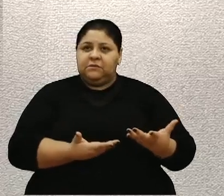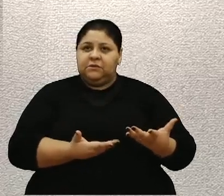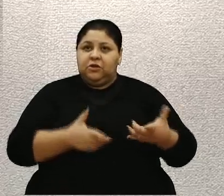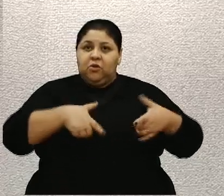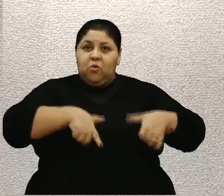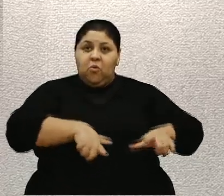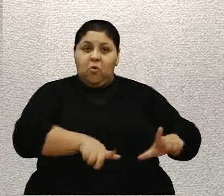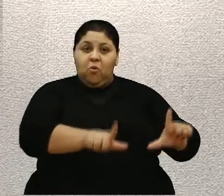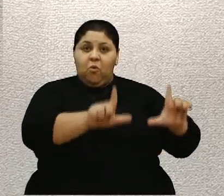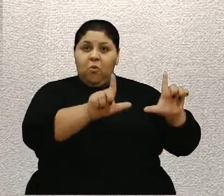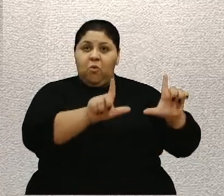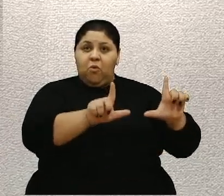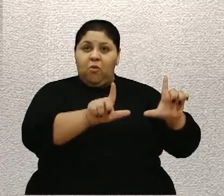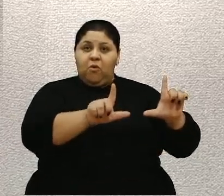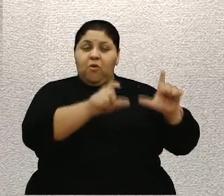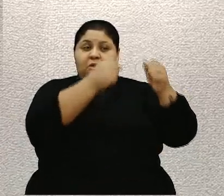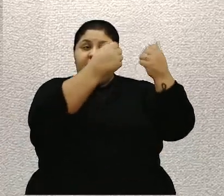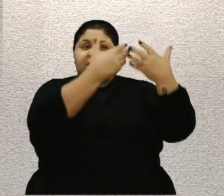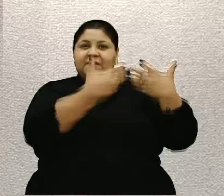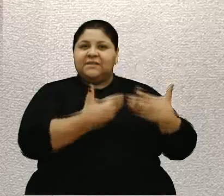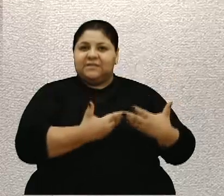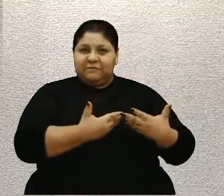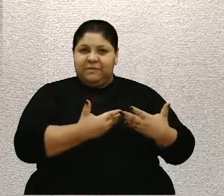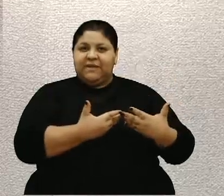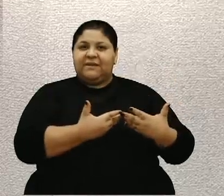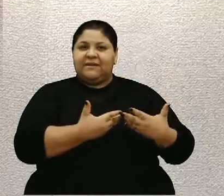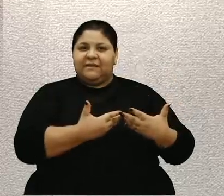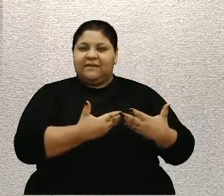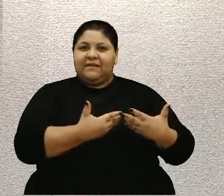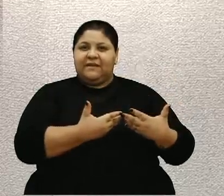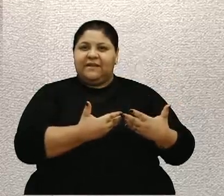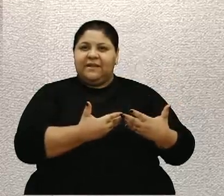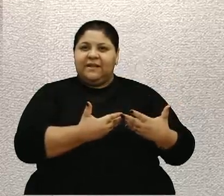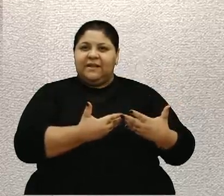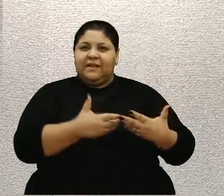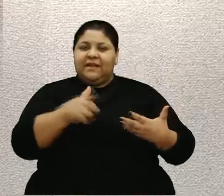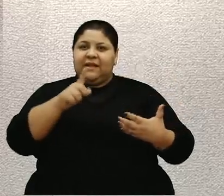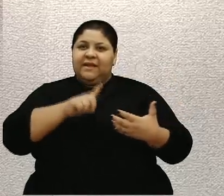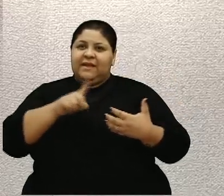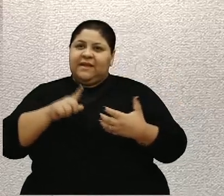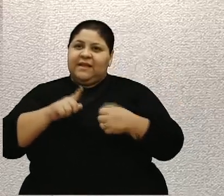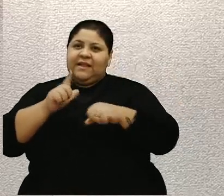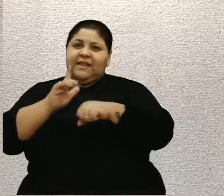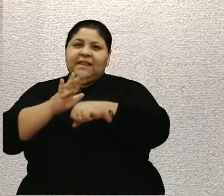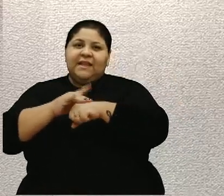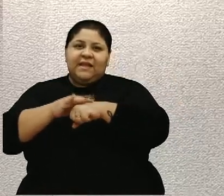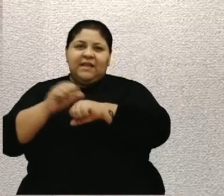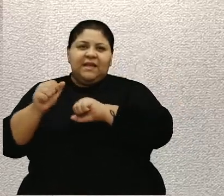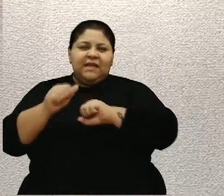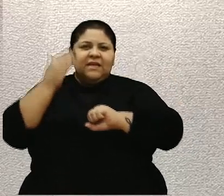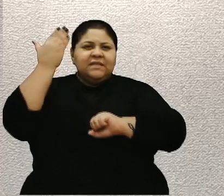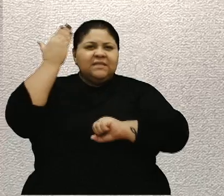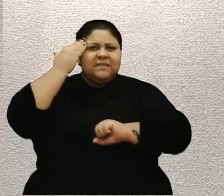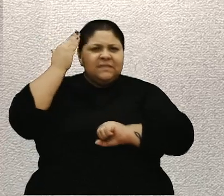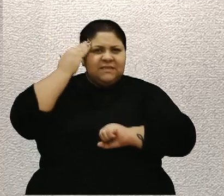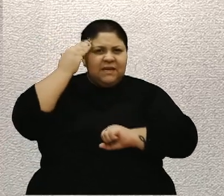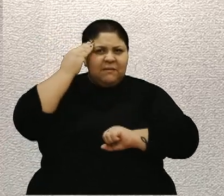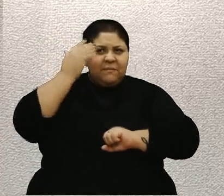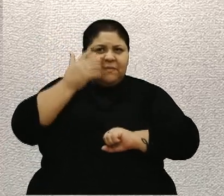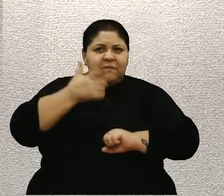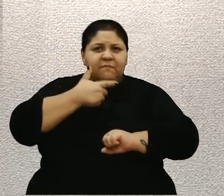atestado que diga que ele tem essa doença. A senhora sabe me responder aonde ele poderia ter esse